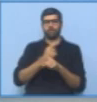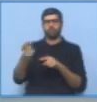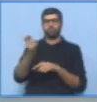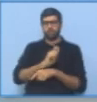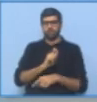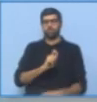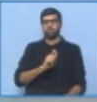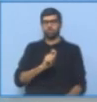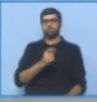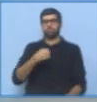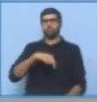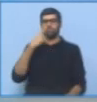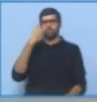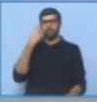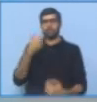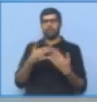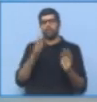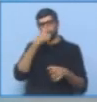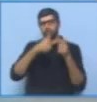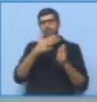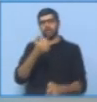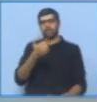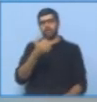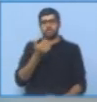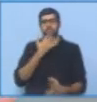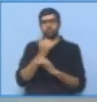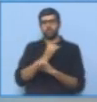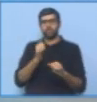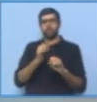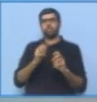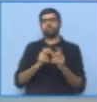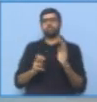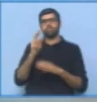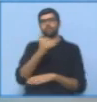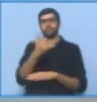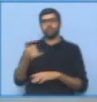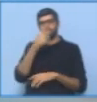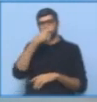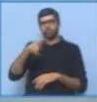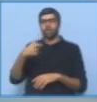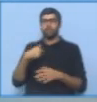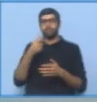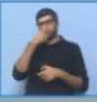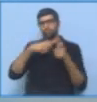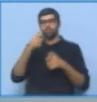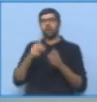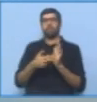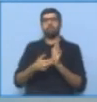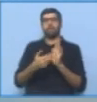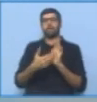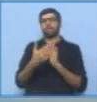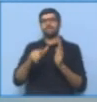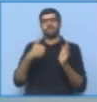apenas. Pensámos abrir só para 15 pessoas, vimos que era impossível, passámos a 22 pessoas e temos sempre gente que fica em espera.